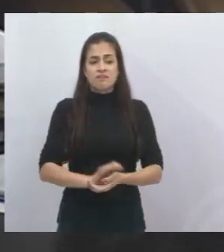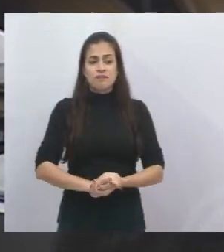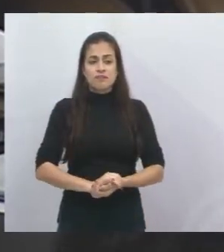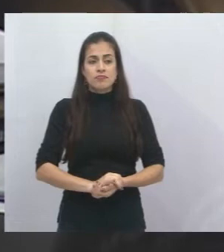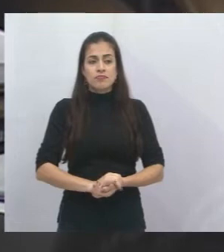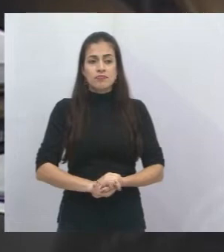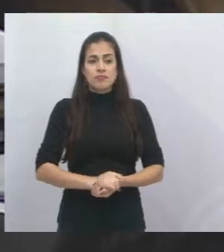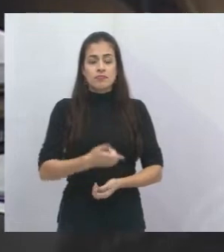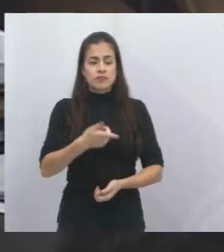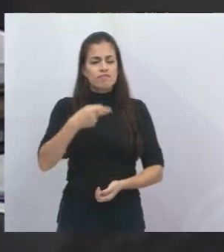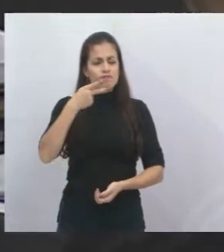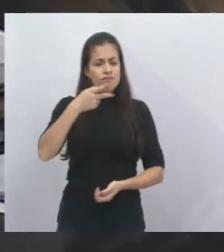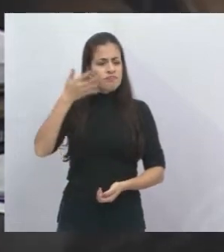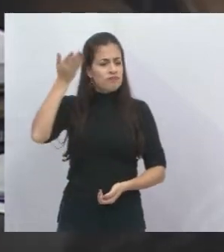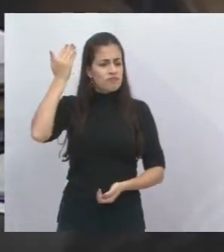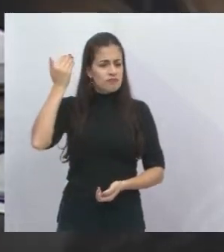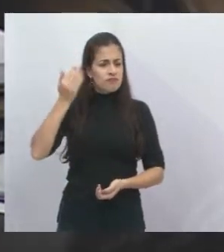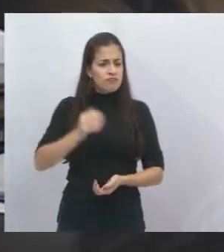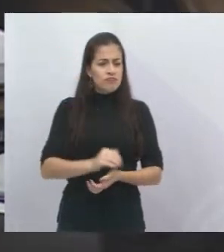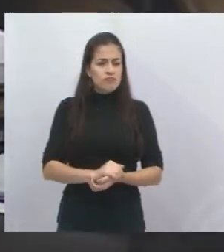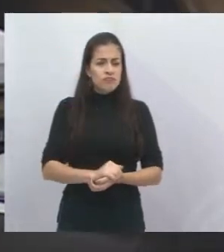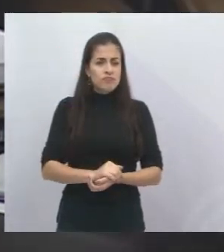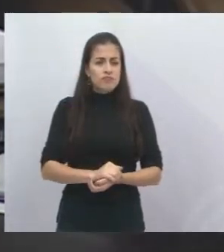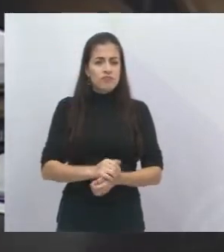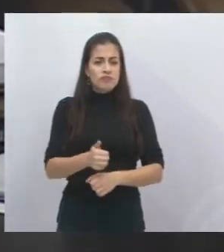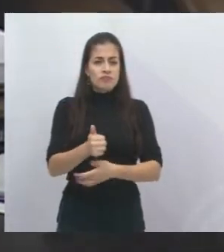alto custo, né? São 30